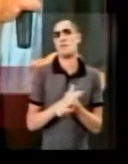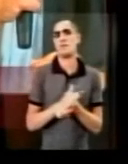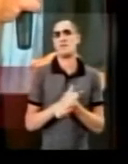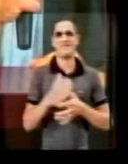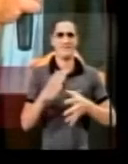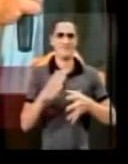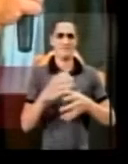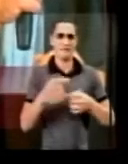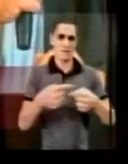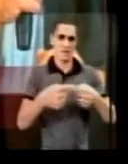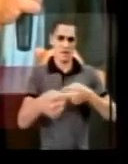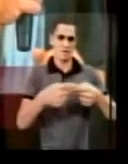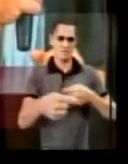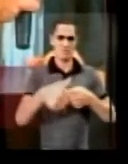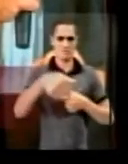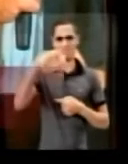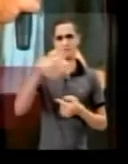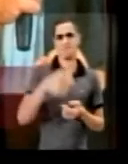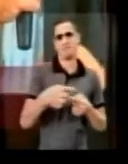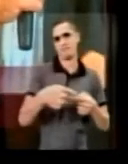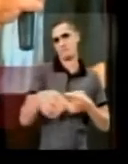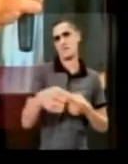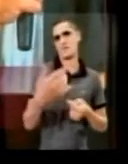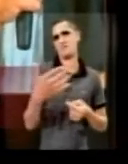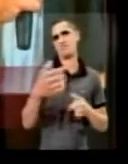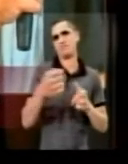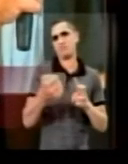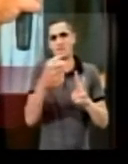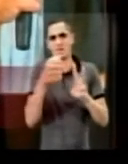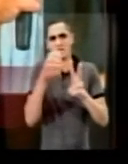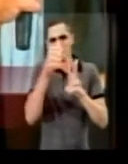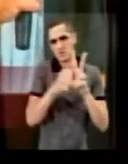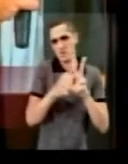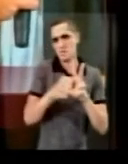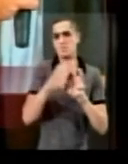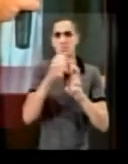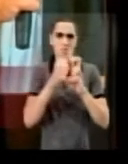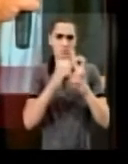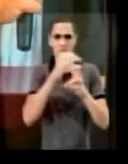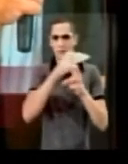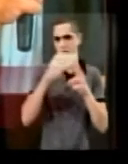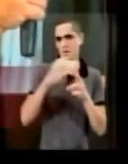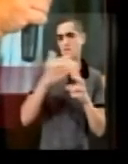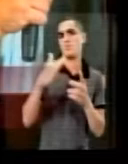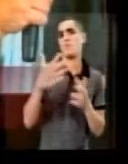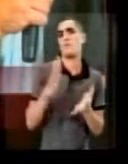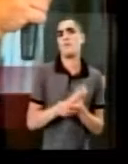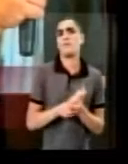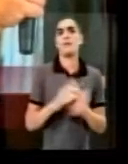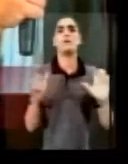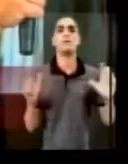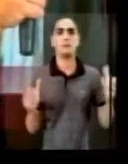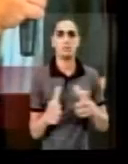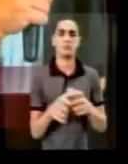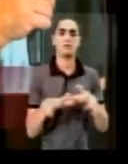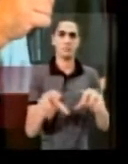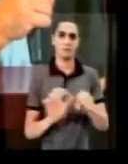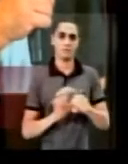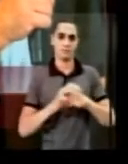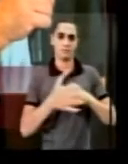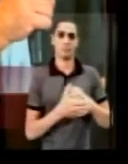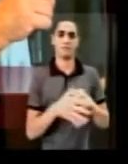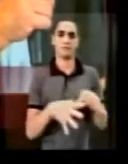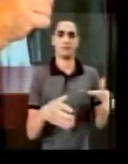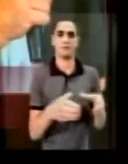semanas, em quase 2 meses, 1 mês e meio, 2 meses, nós reduzimos o número de casos leves pela